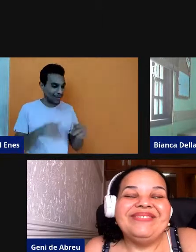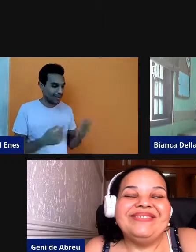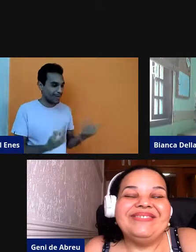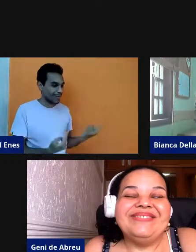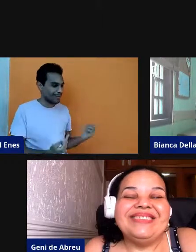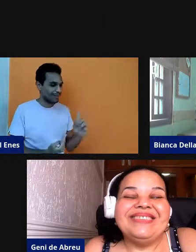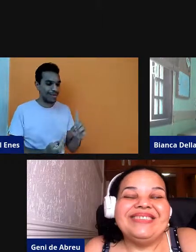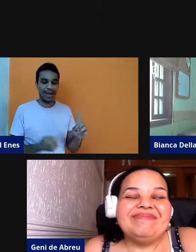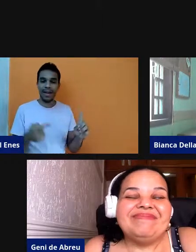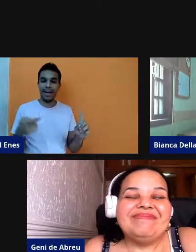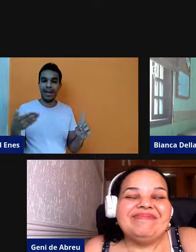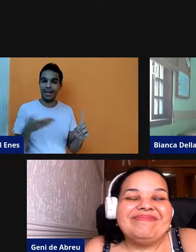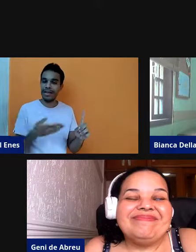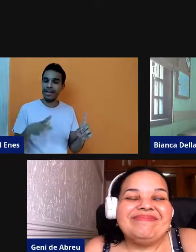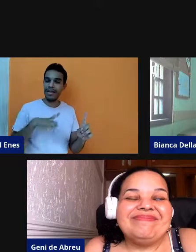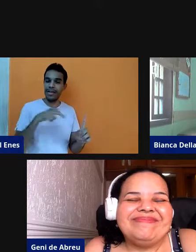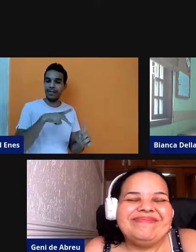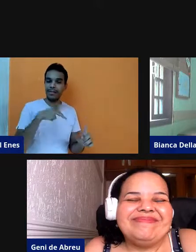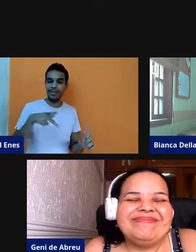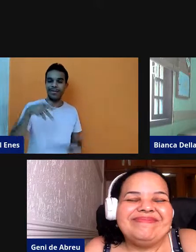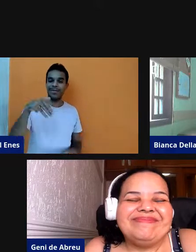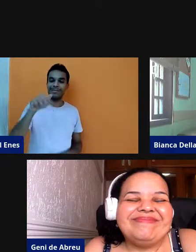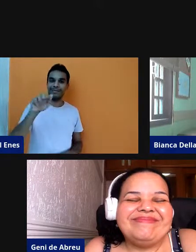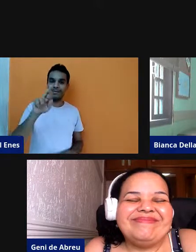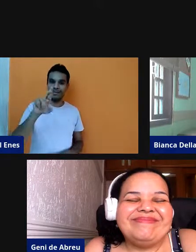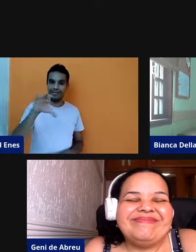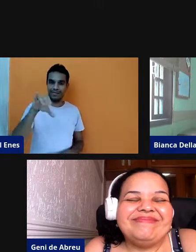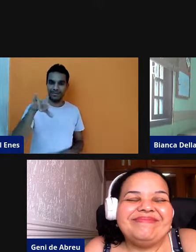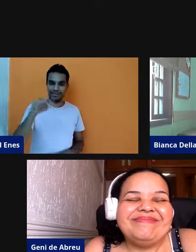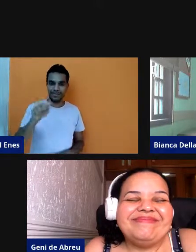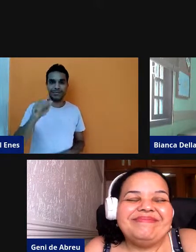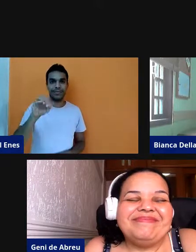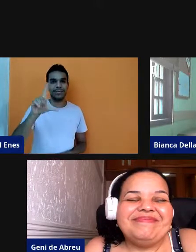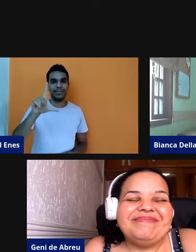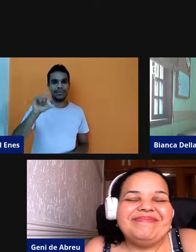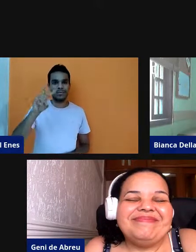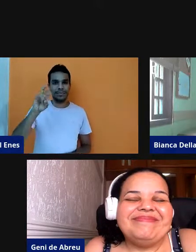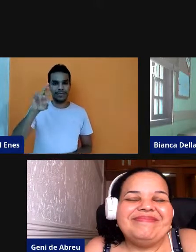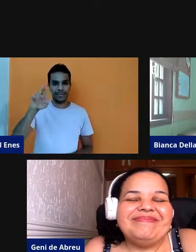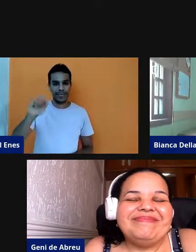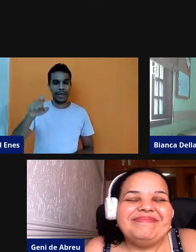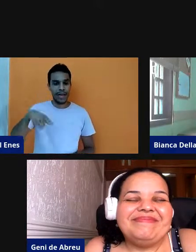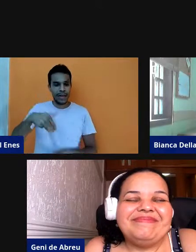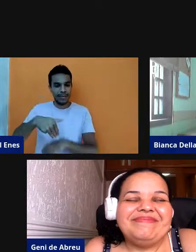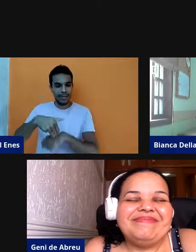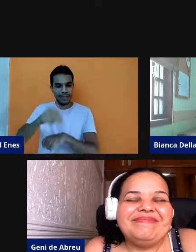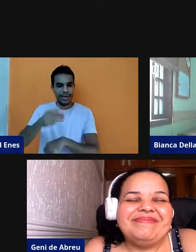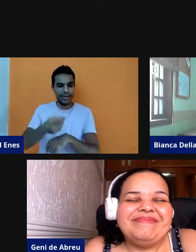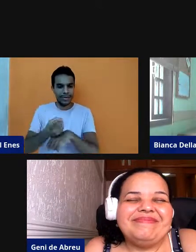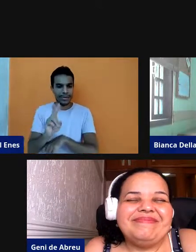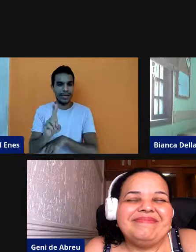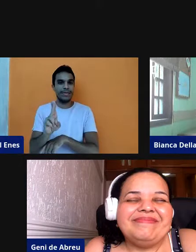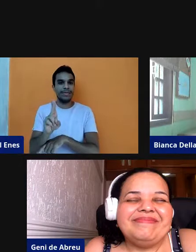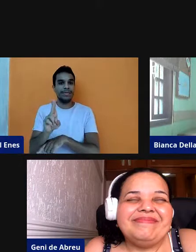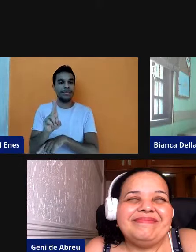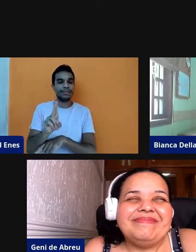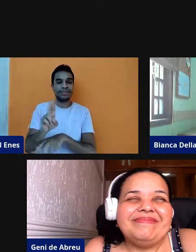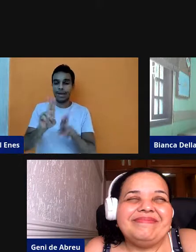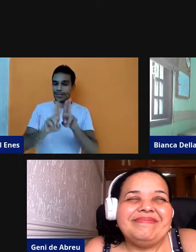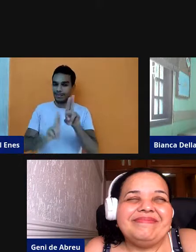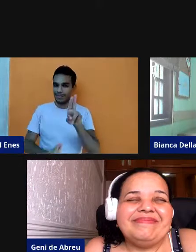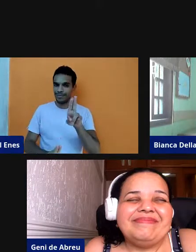importante, a gente tem a professora Márcia de Oliveira Gomes, que é doutora e mestre em letras pela Universidade do Estado do Rio de